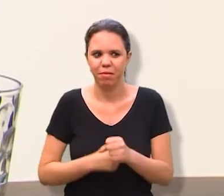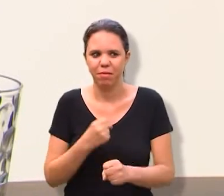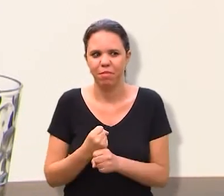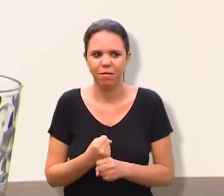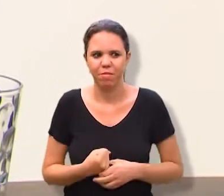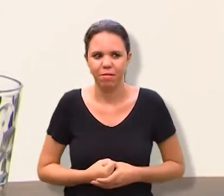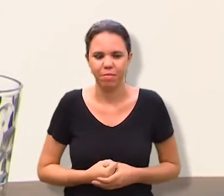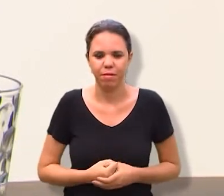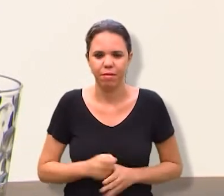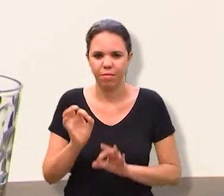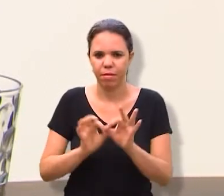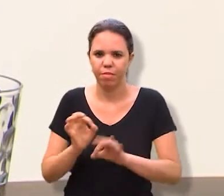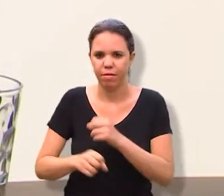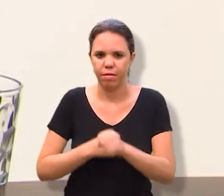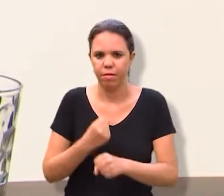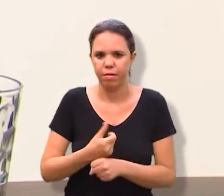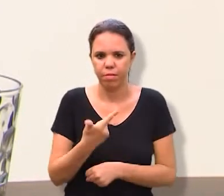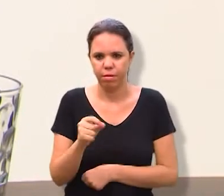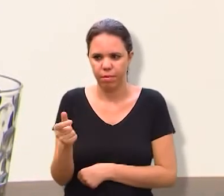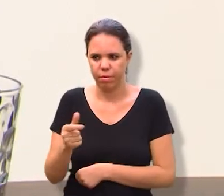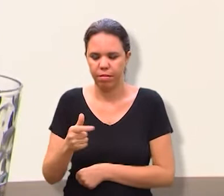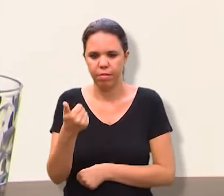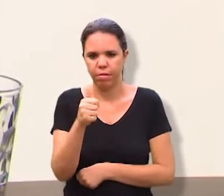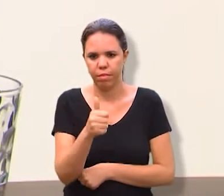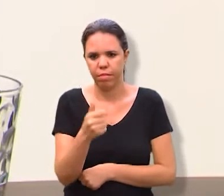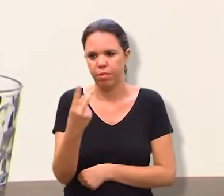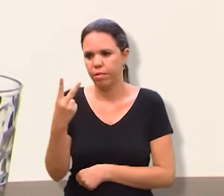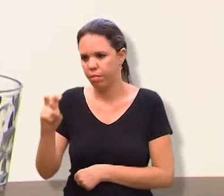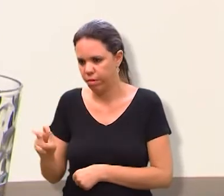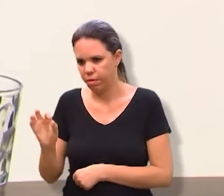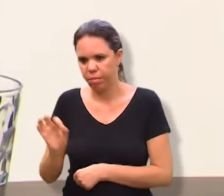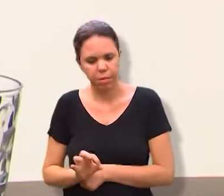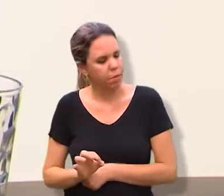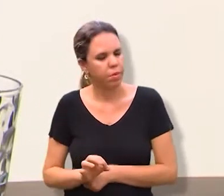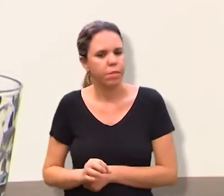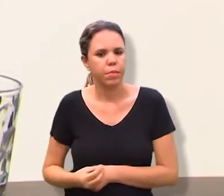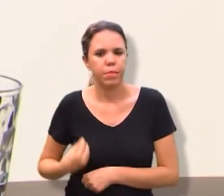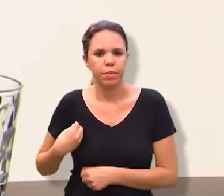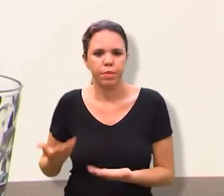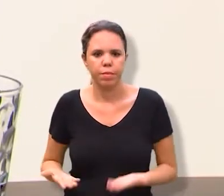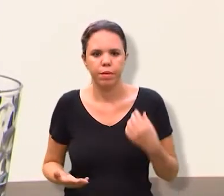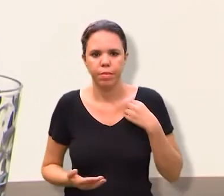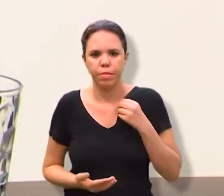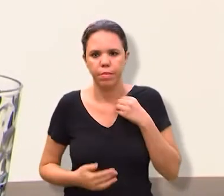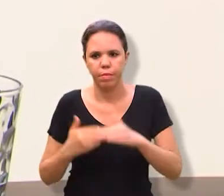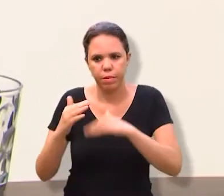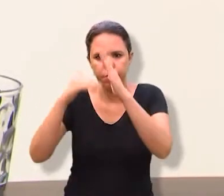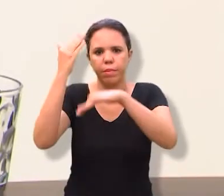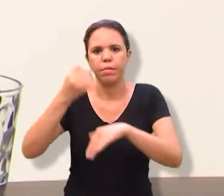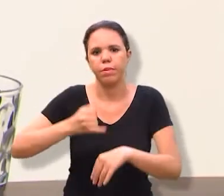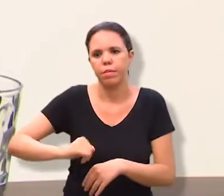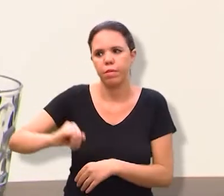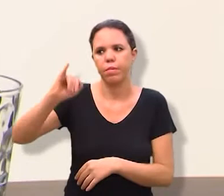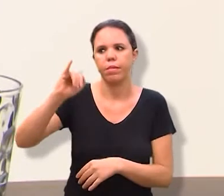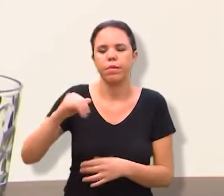9,25% ao ano. E a projeção para 2022 é de 11,25%. Então, nós estamos numa escalada